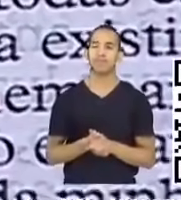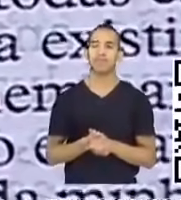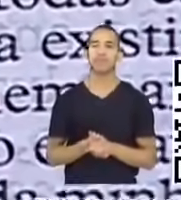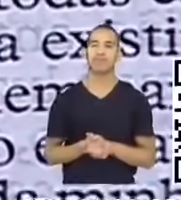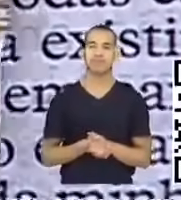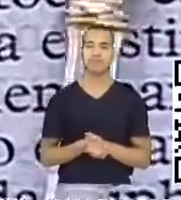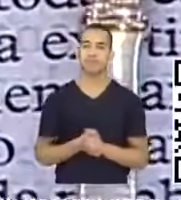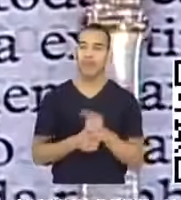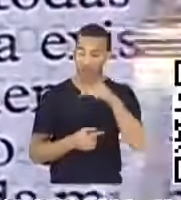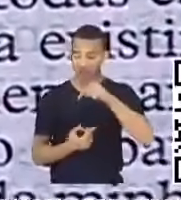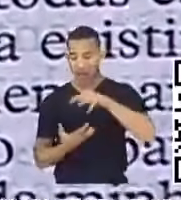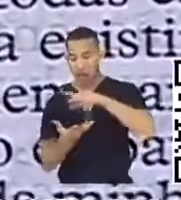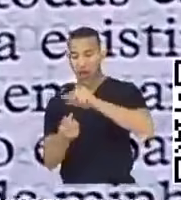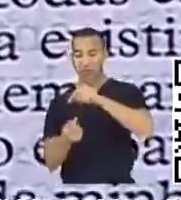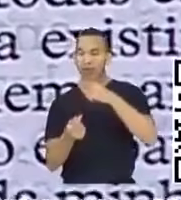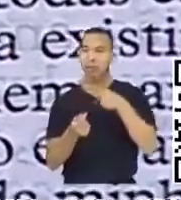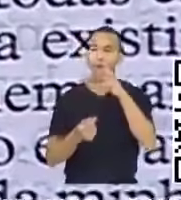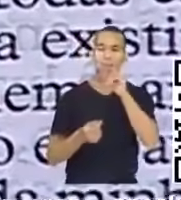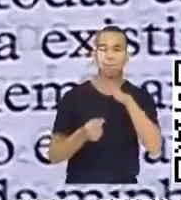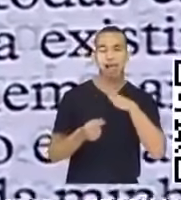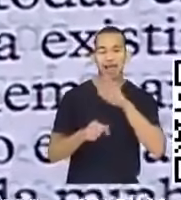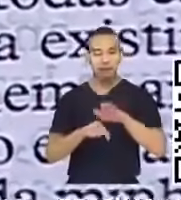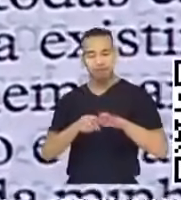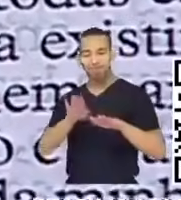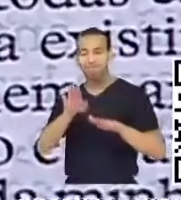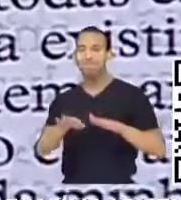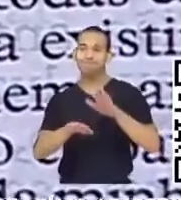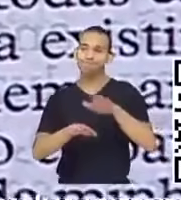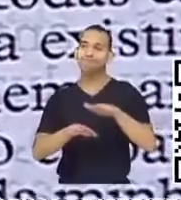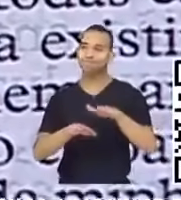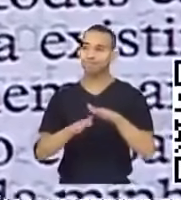o EA terra o estrado dos meus pés